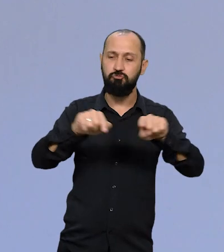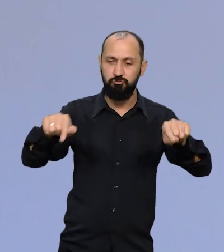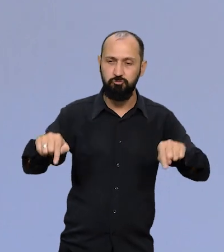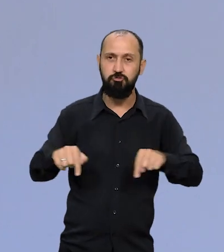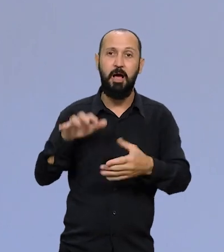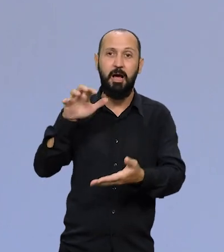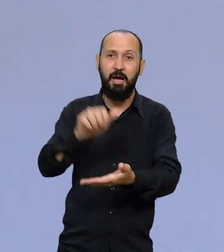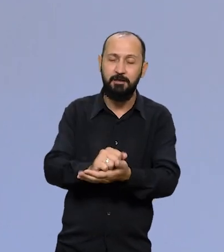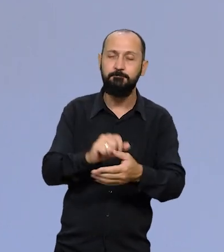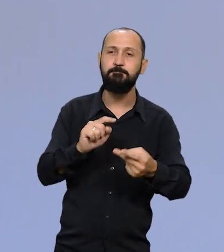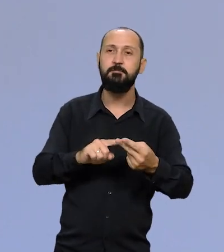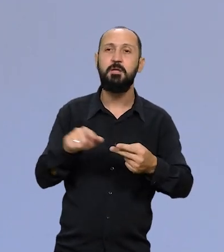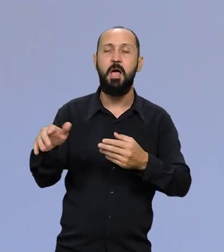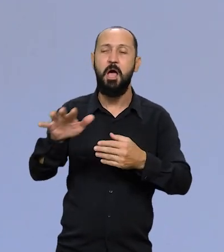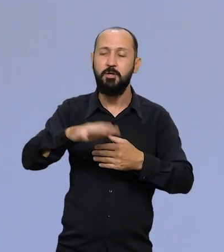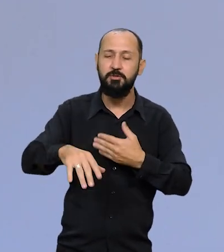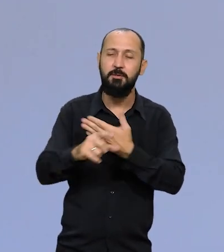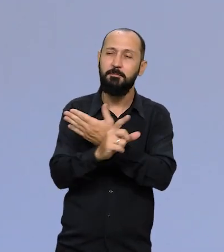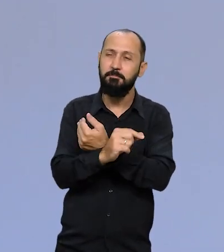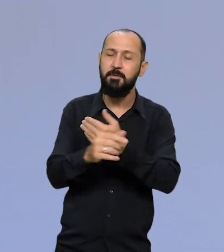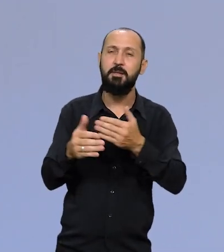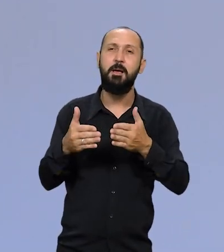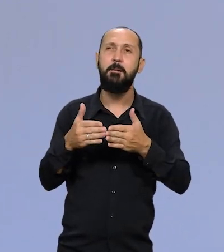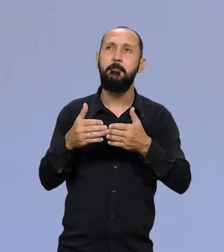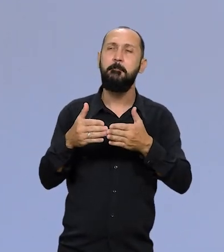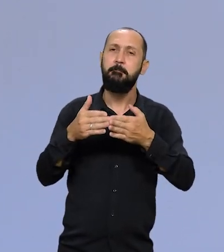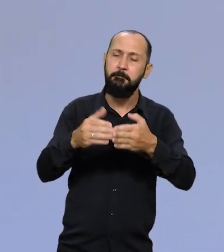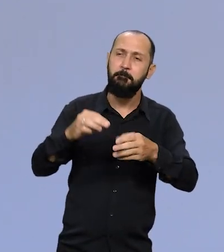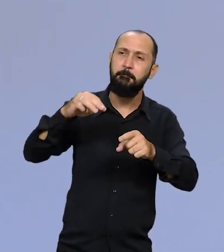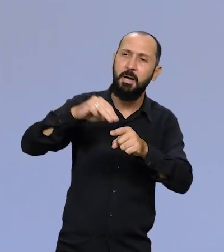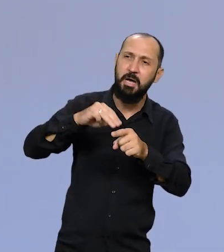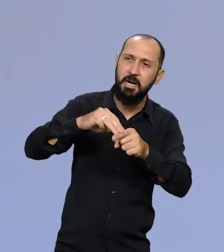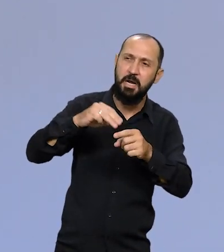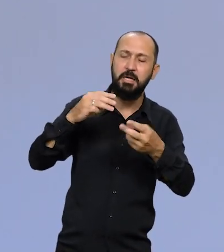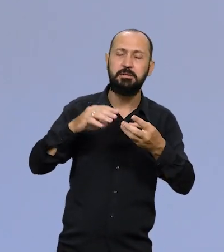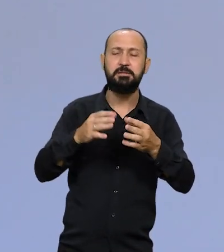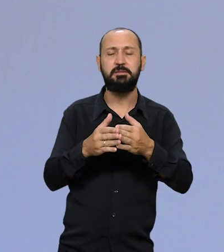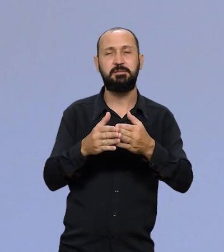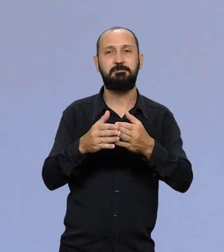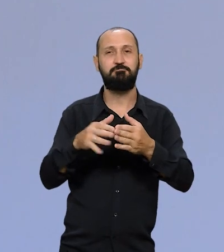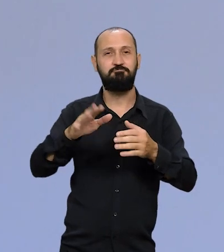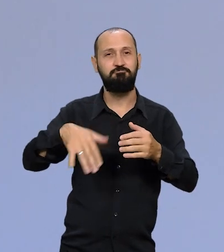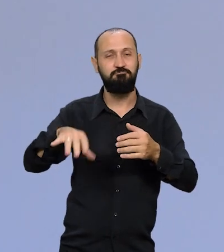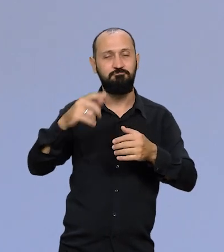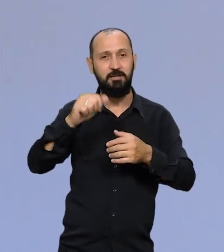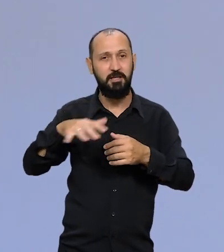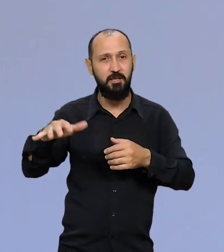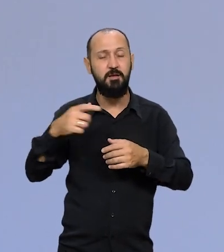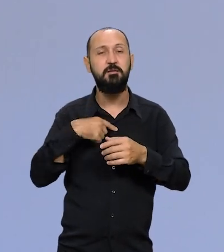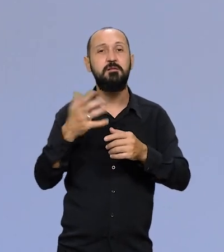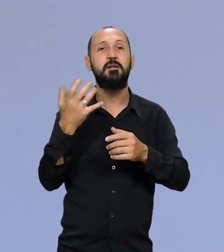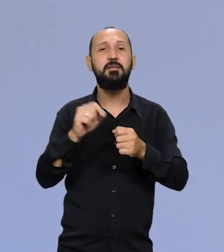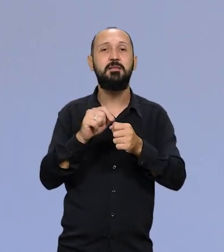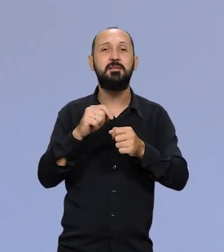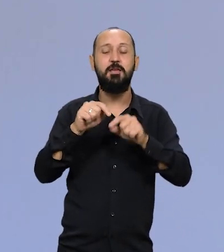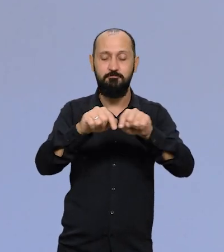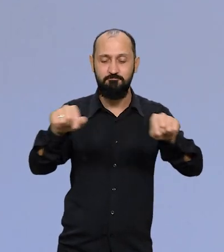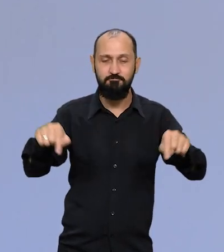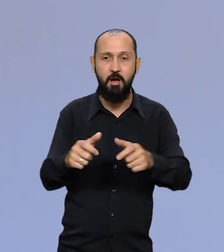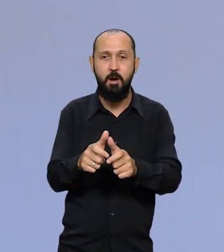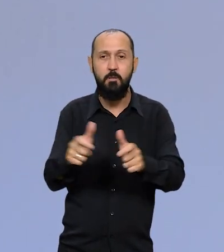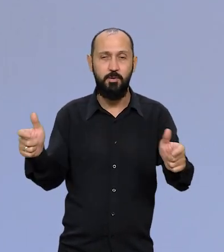com processos de demarcação e a região do Pantanal, Miranda, Aquidauana, Sidrolândia, são áreas impactadas com processos